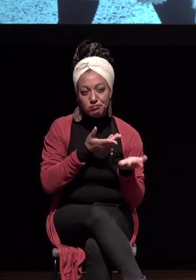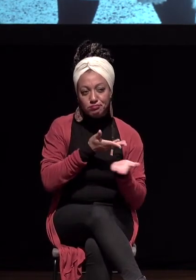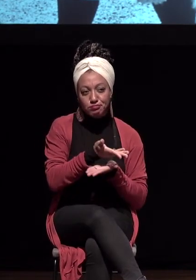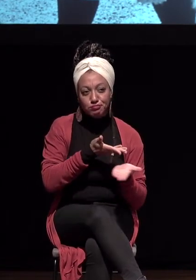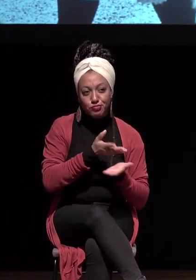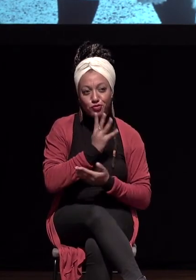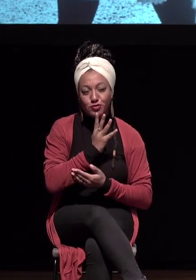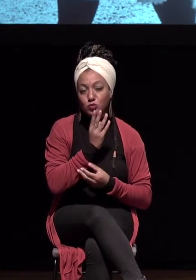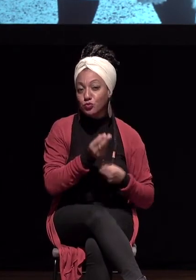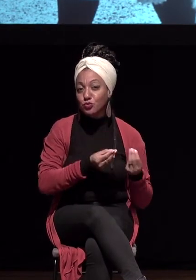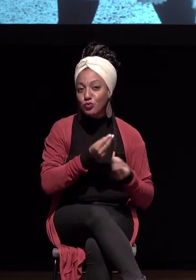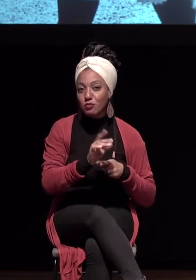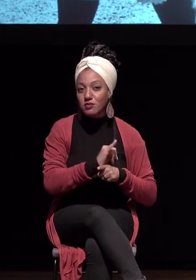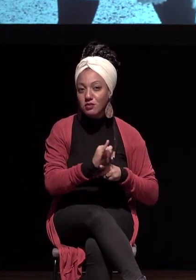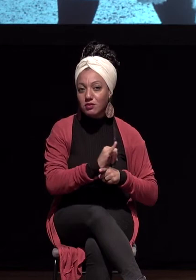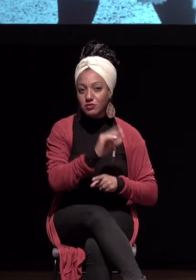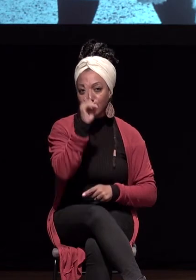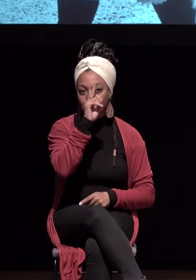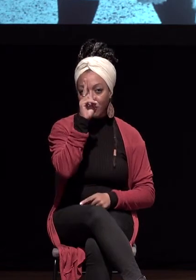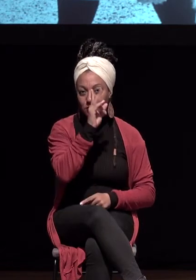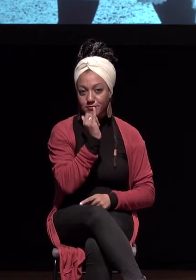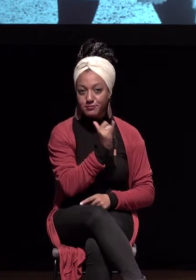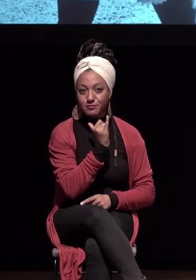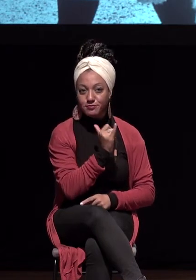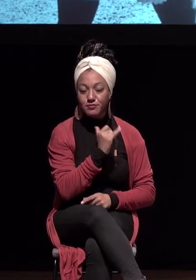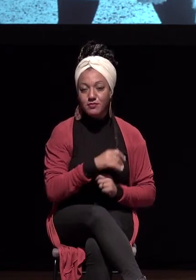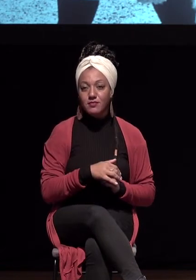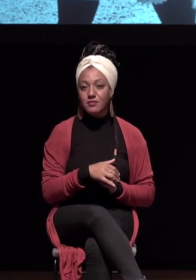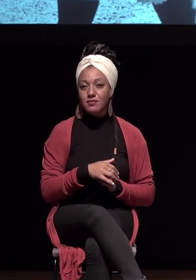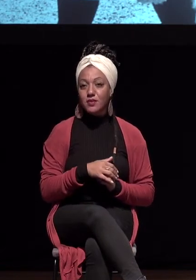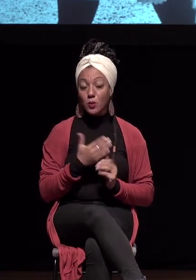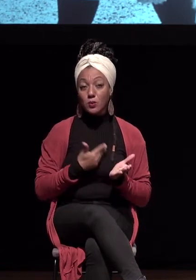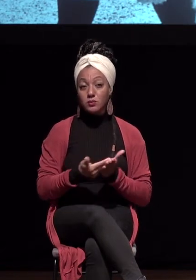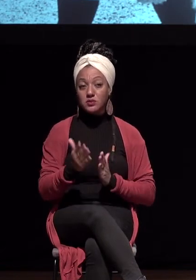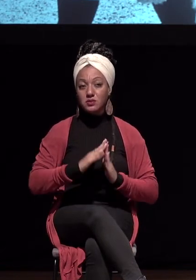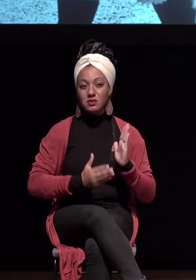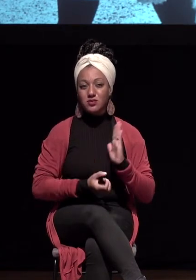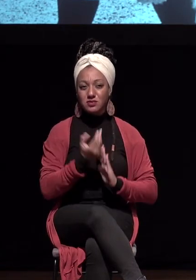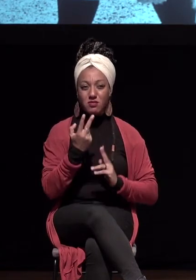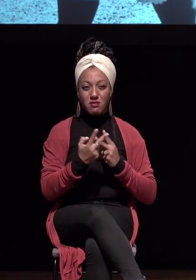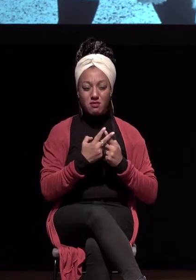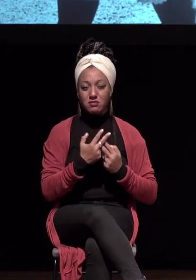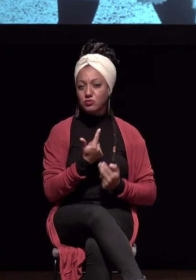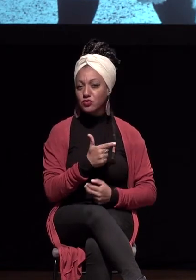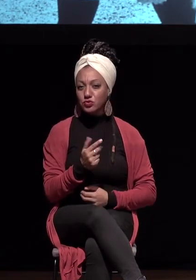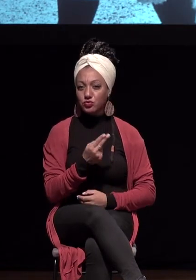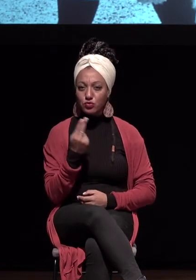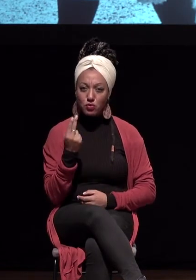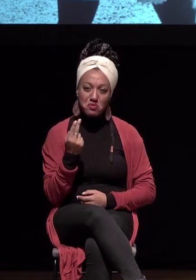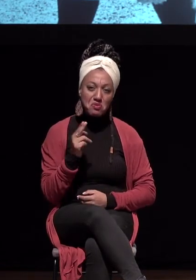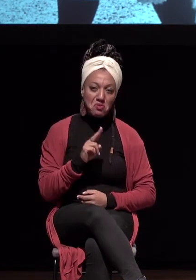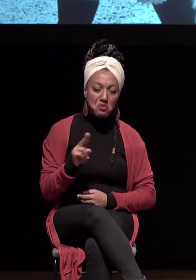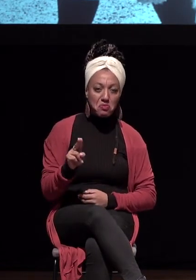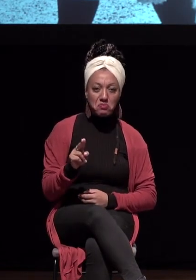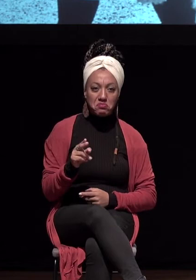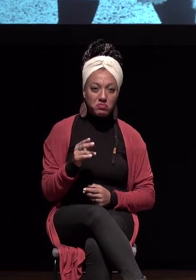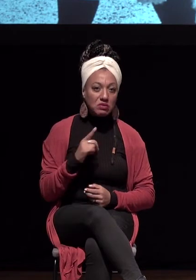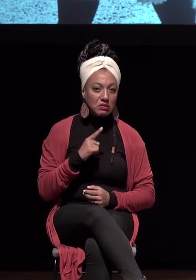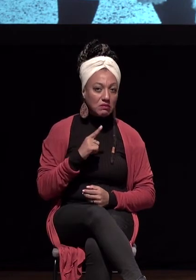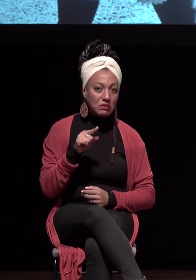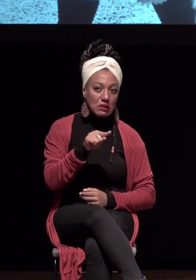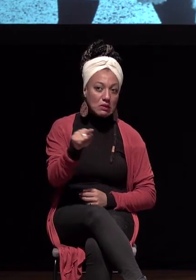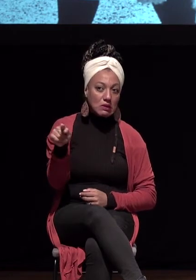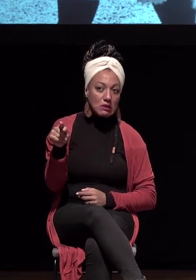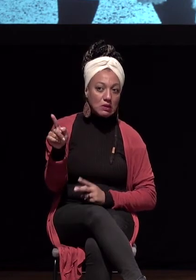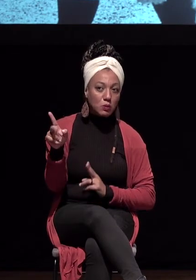Um exercício que eu gosto sempre de fazer, e eu comecei fazendo na Fundação Casa, ele não tem nome, algumas pessoas devem fazer muito parecido ou igual, não